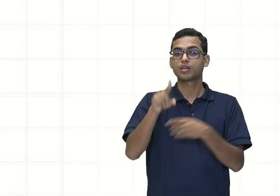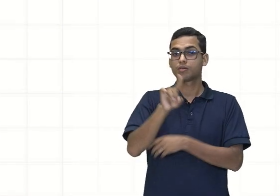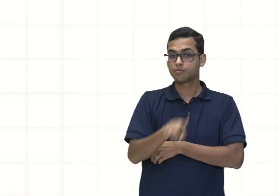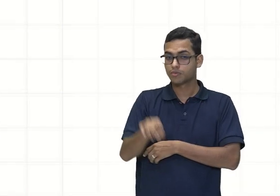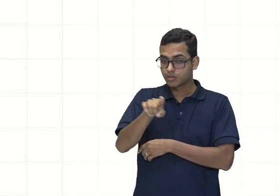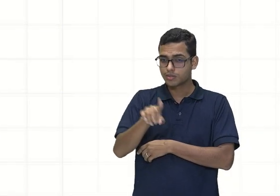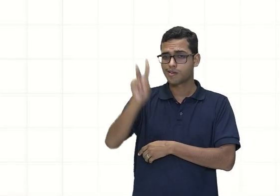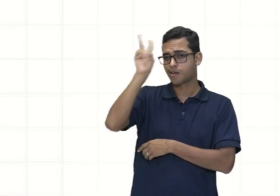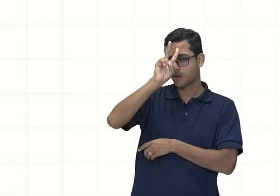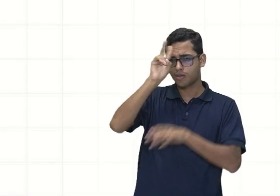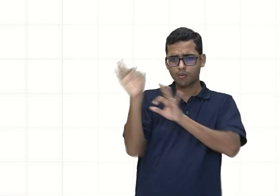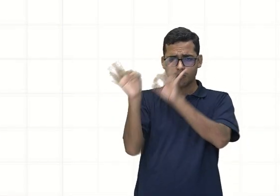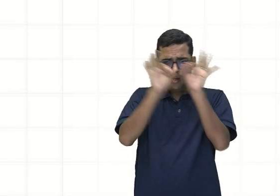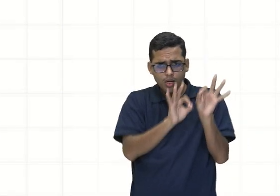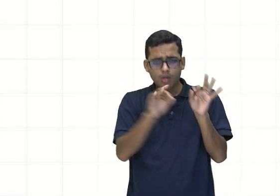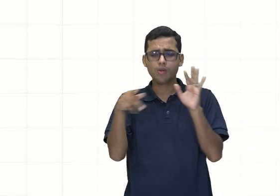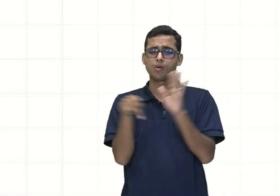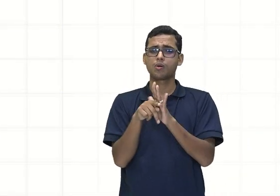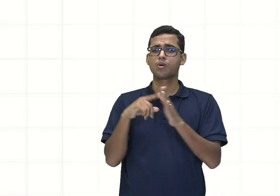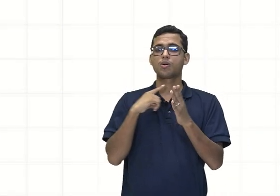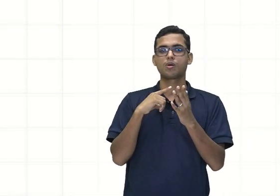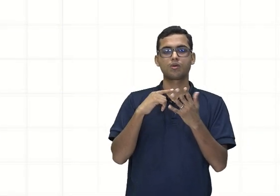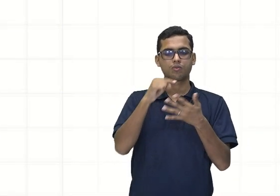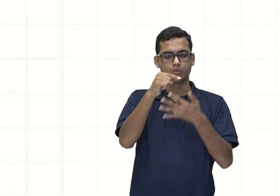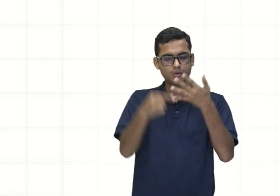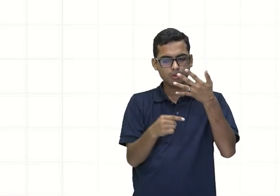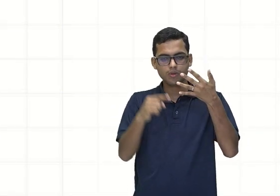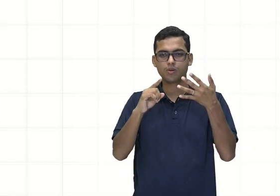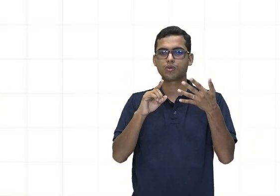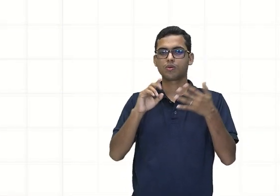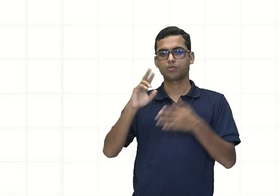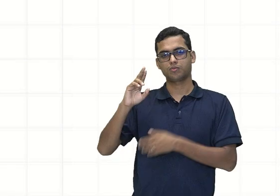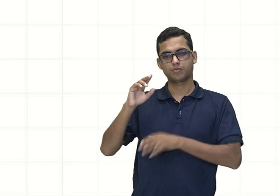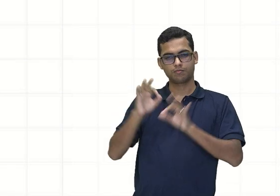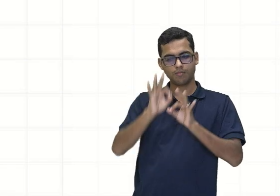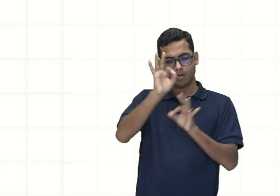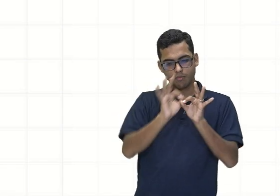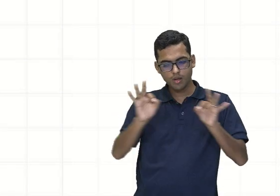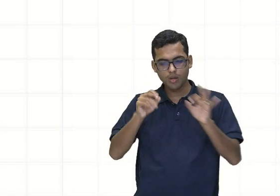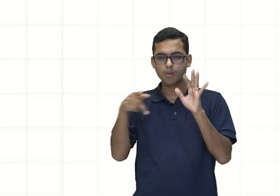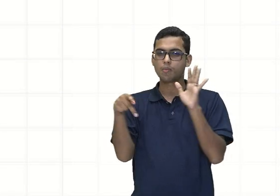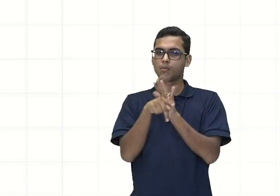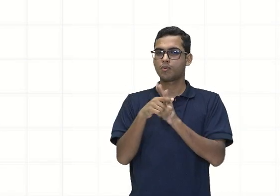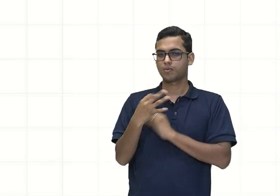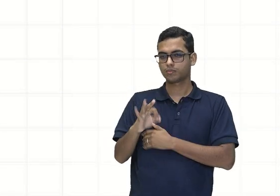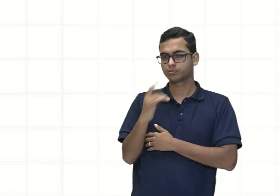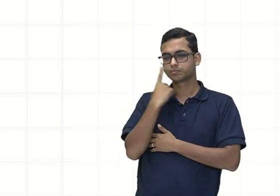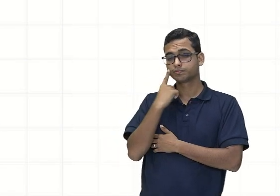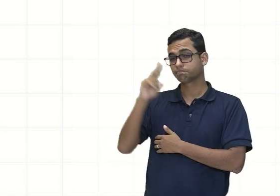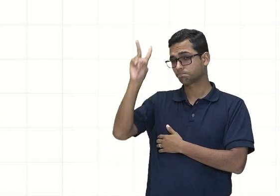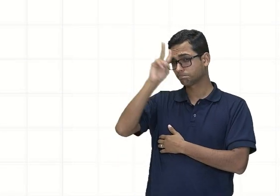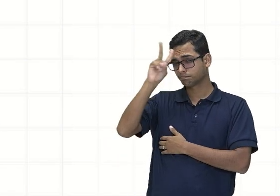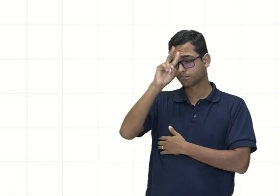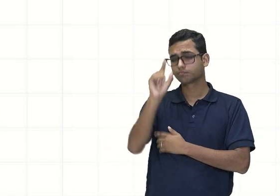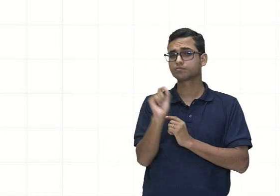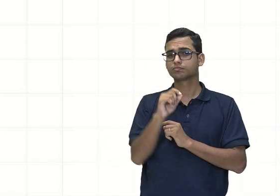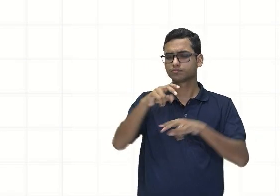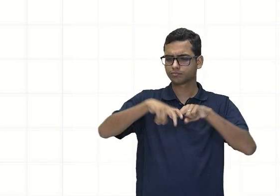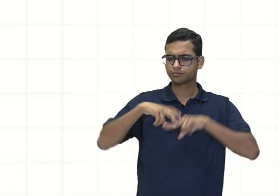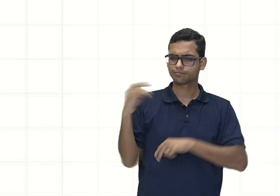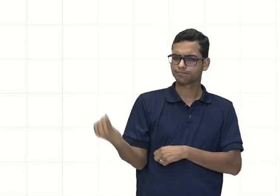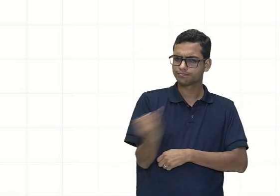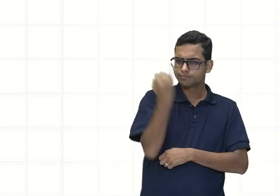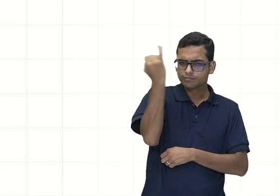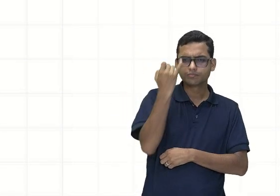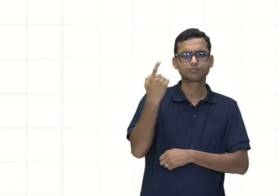um pouco das nossas unidades de medidas de comprimento. Por que relembrar? Porque é exatamente o que a gente vai